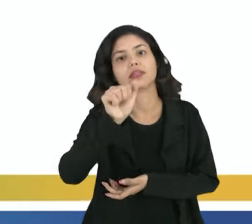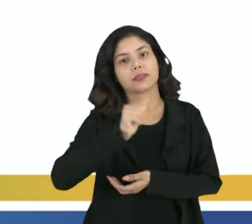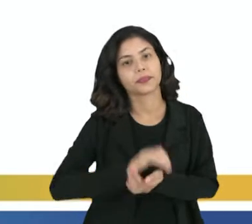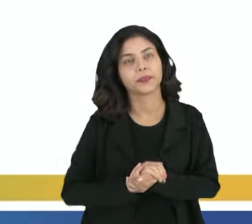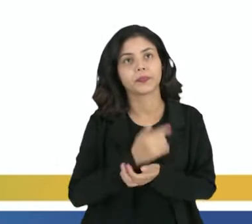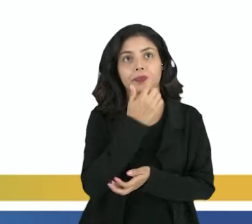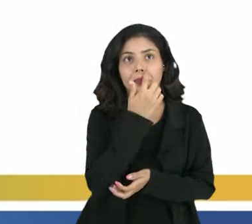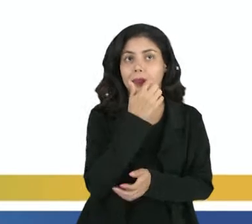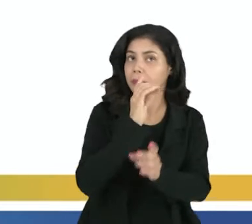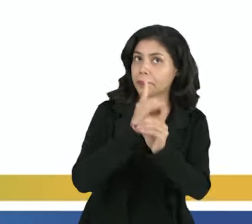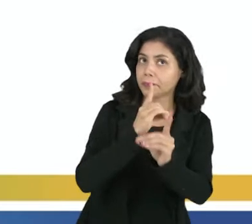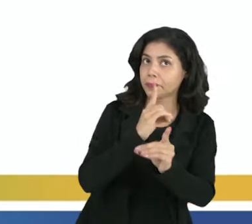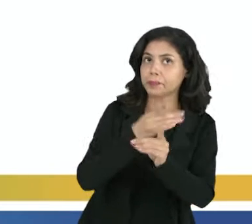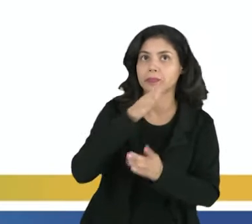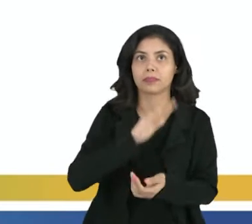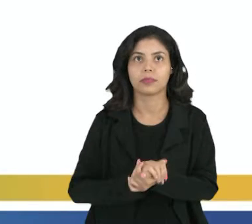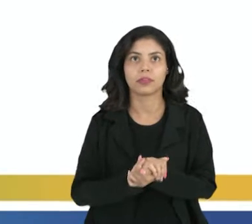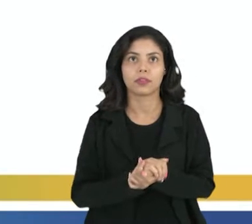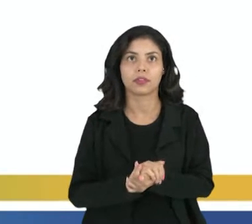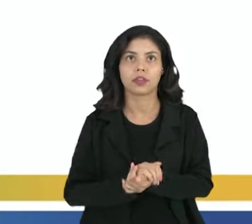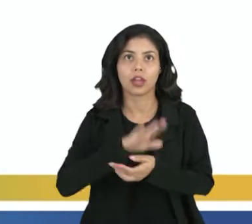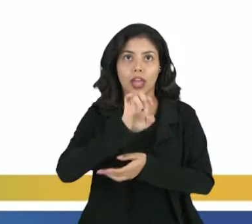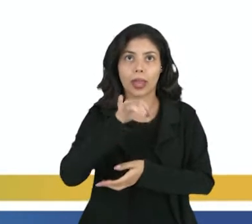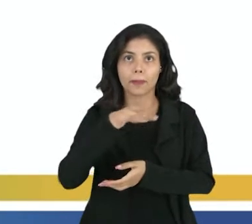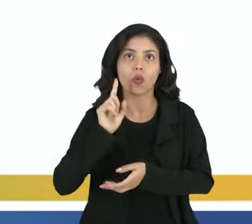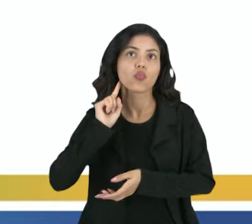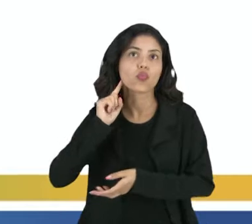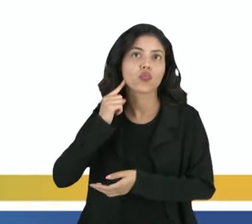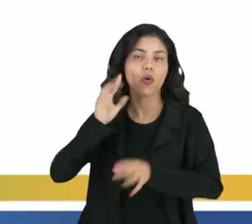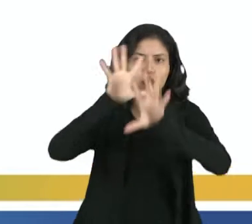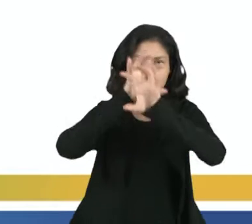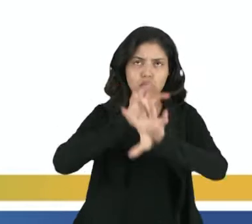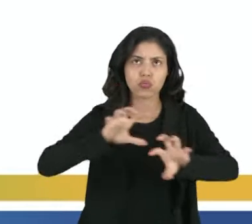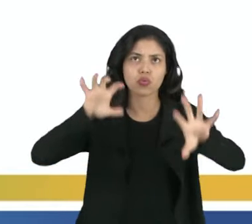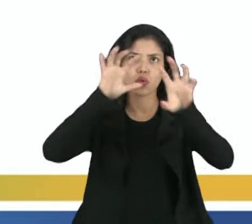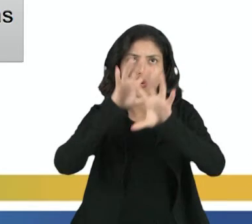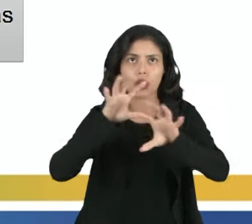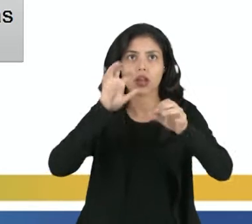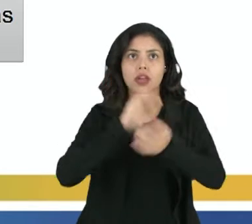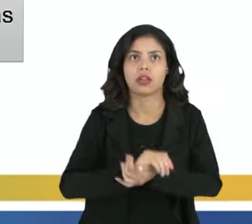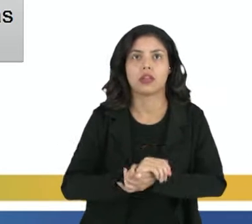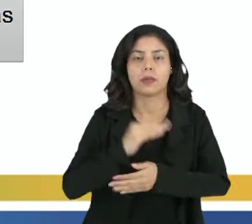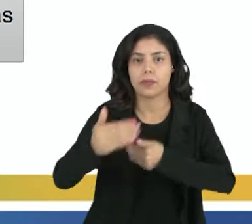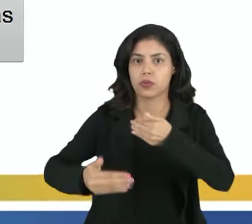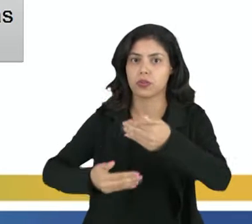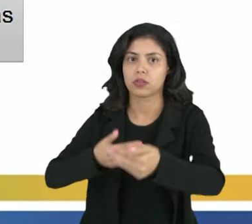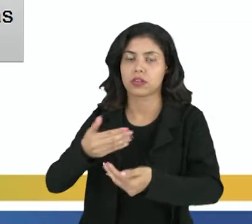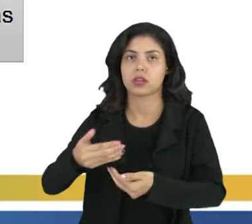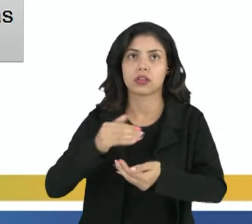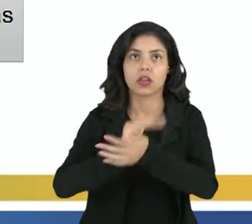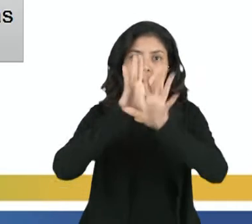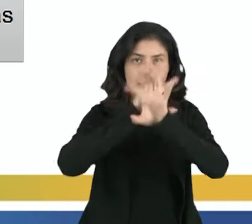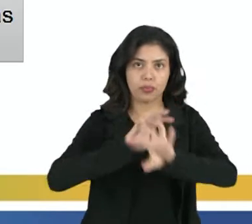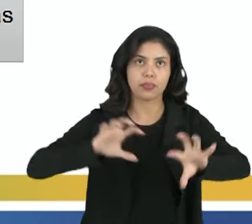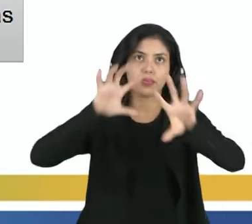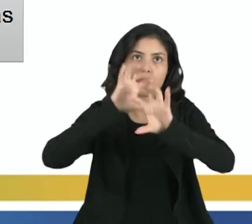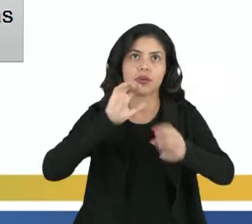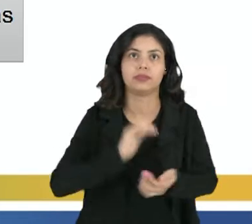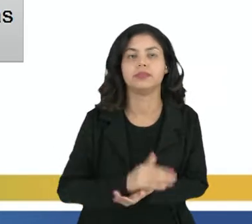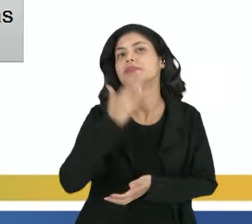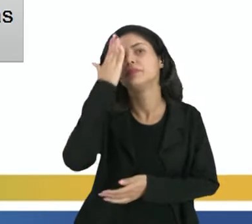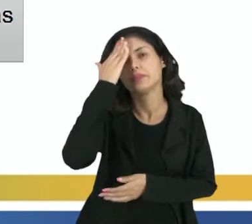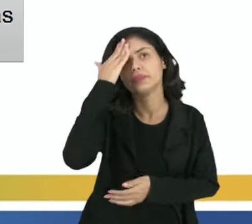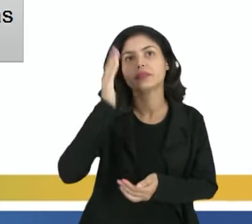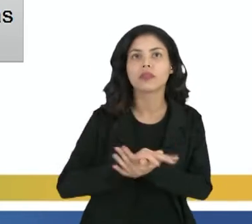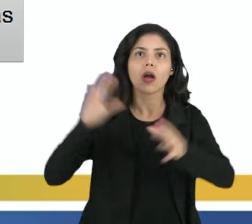nós vamos identificar emissão de poluentes gasosos no processo de combustão vamos compreender a